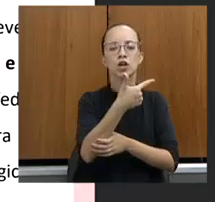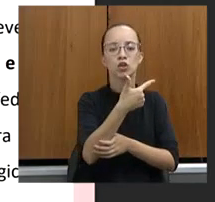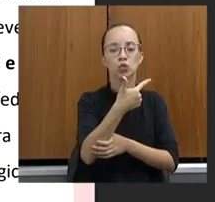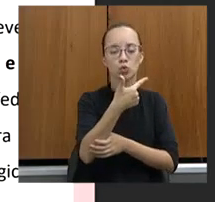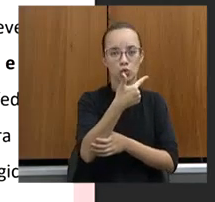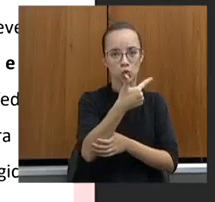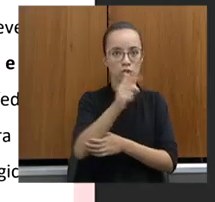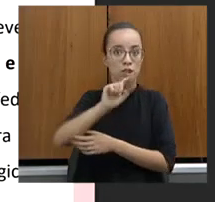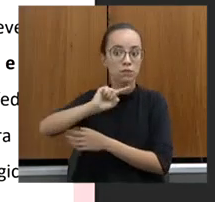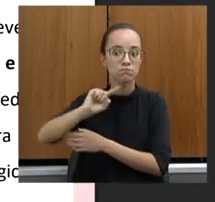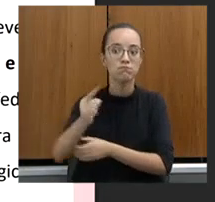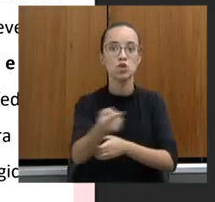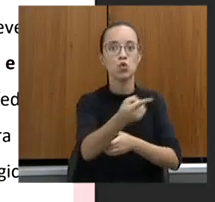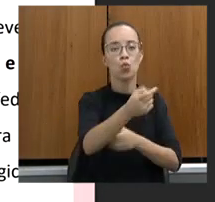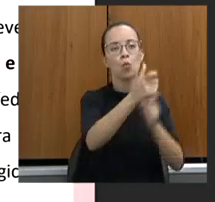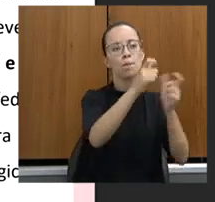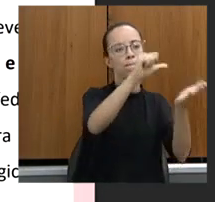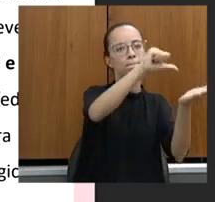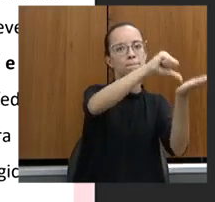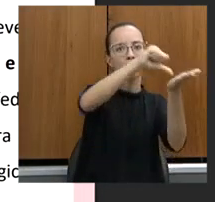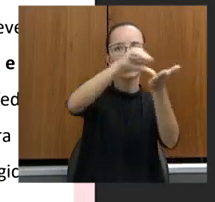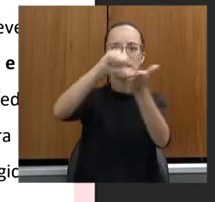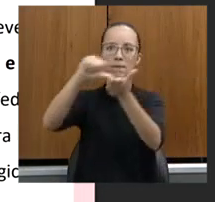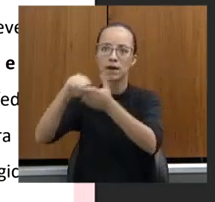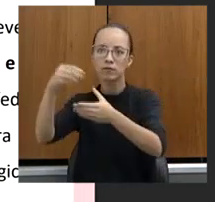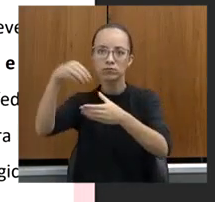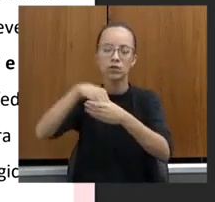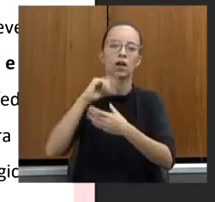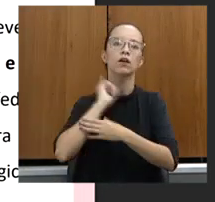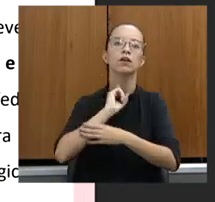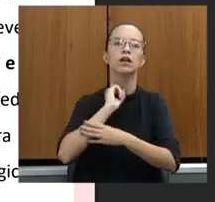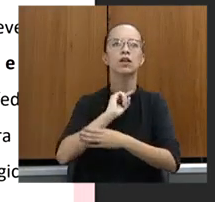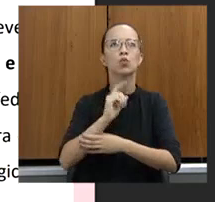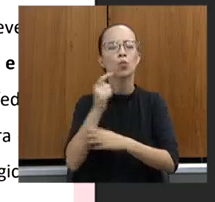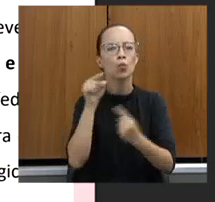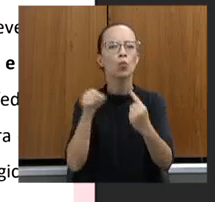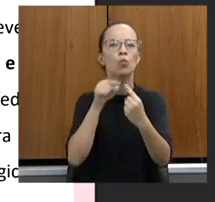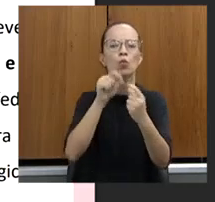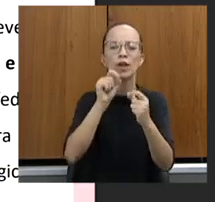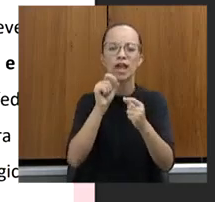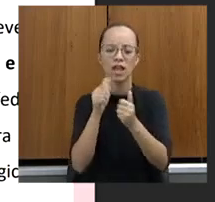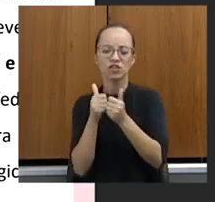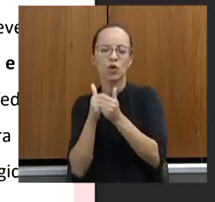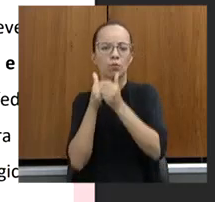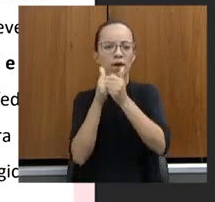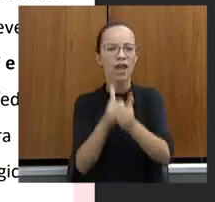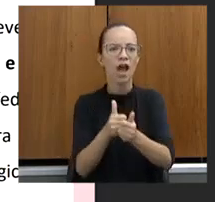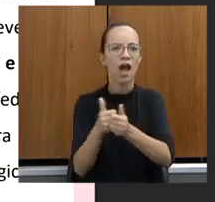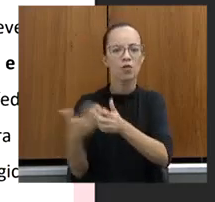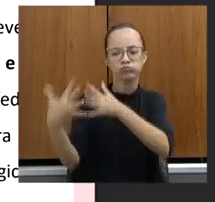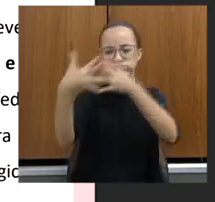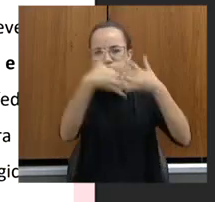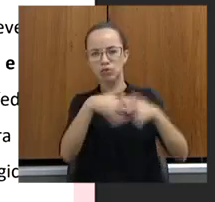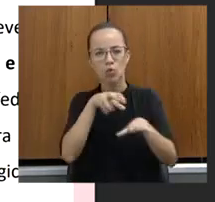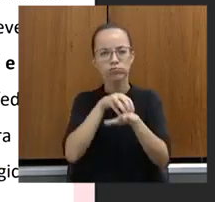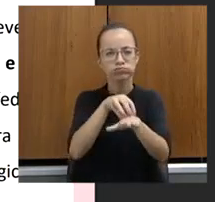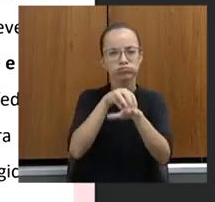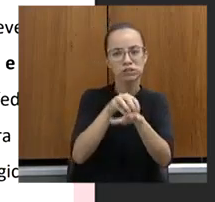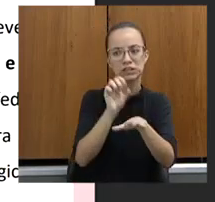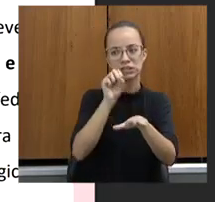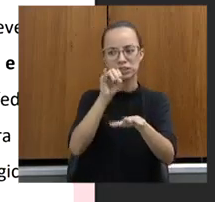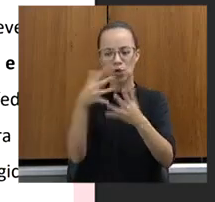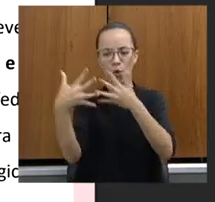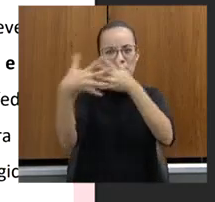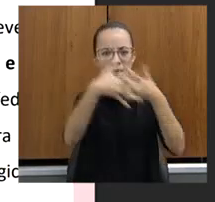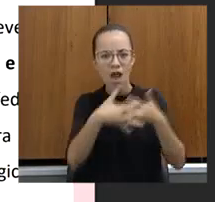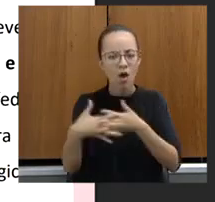mil câmeras em todo estado de Minas Gerais com sentido no sentido de acompanhar o transporte de cargas e saber se aquele caminhão que